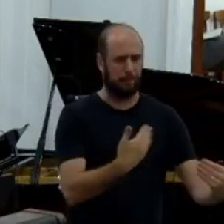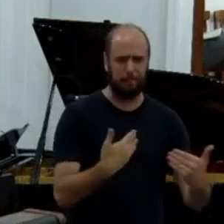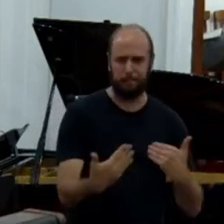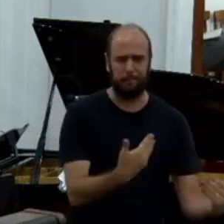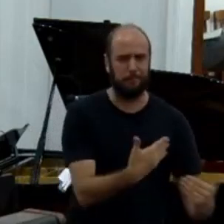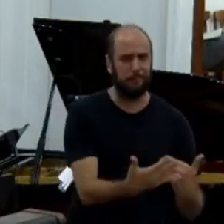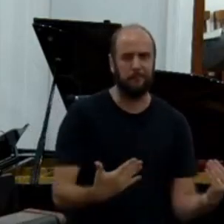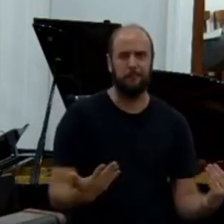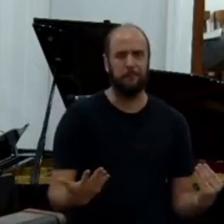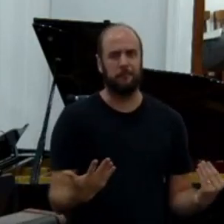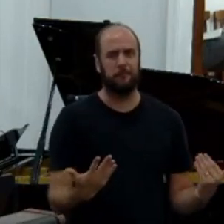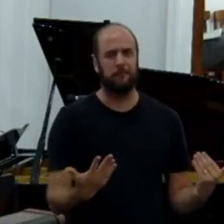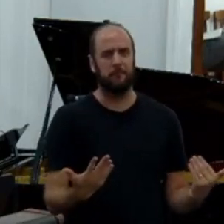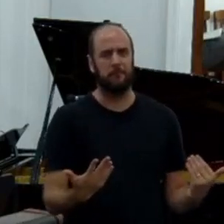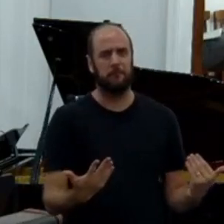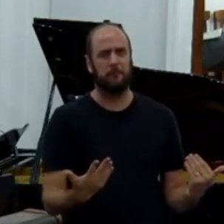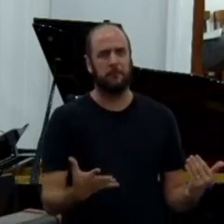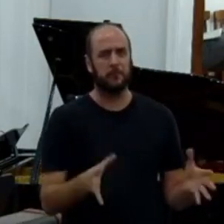outros.